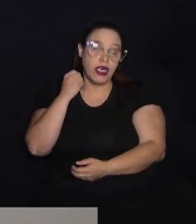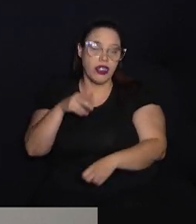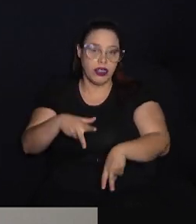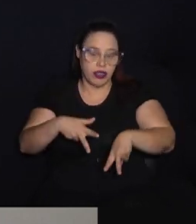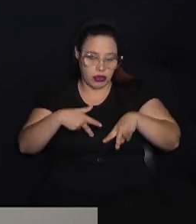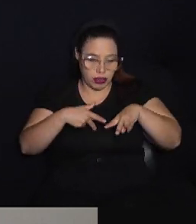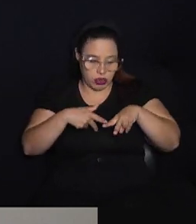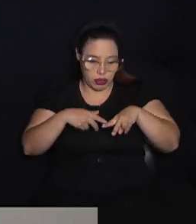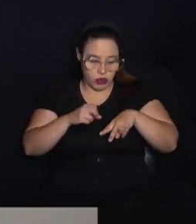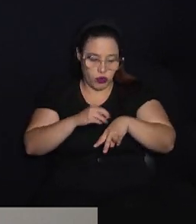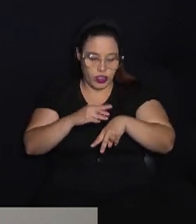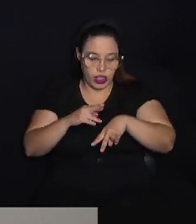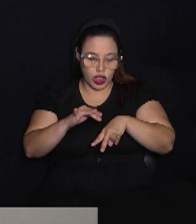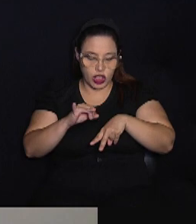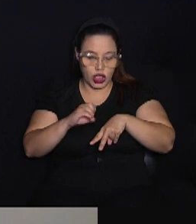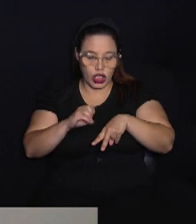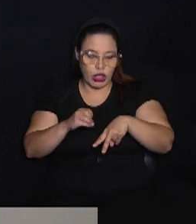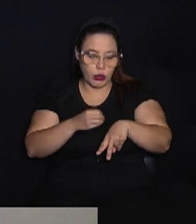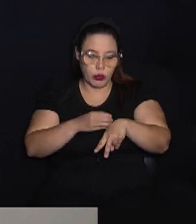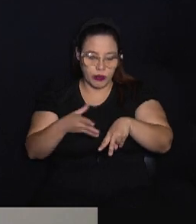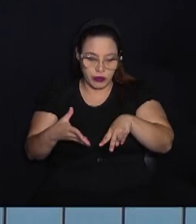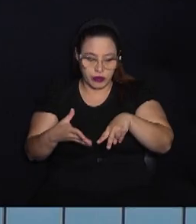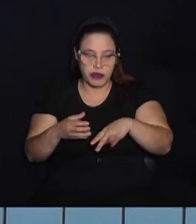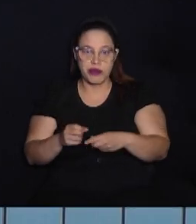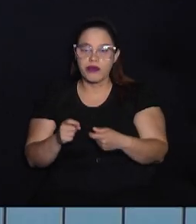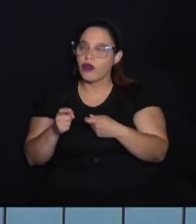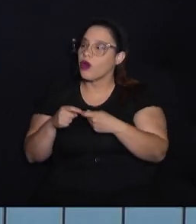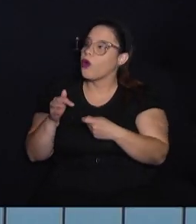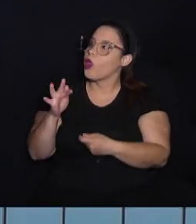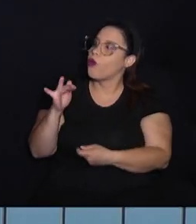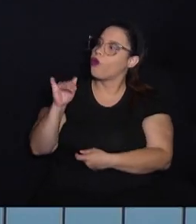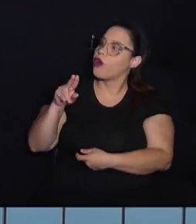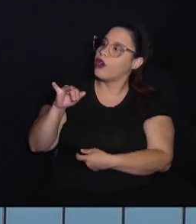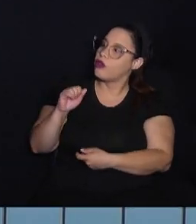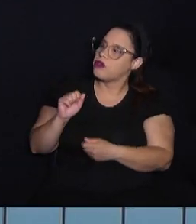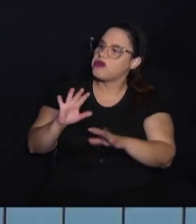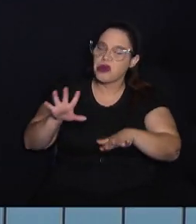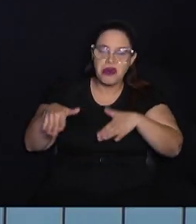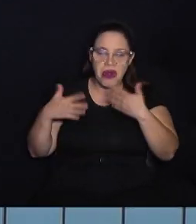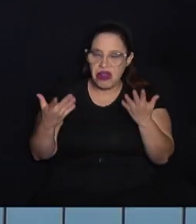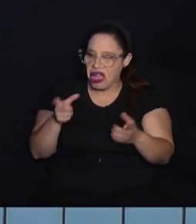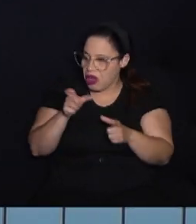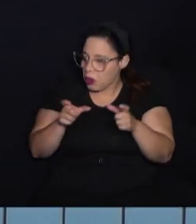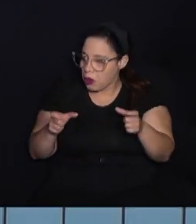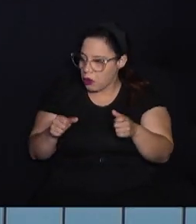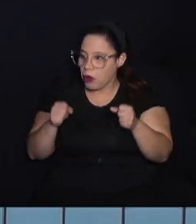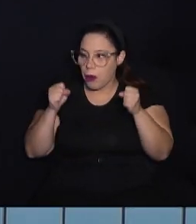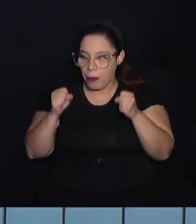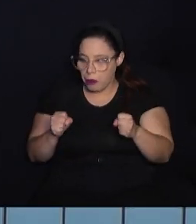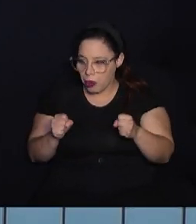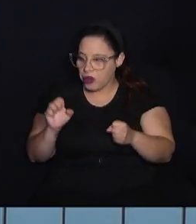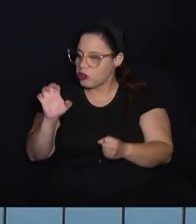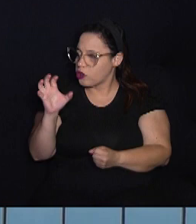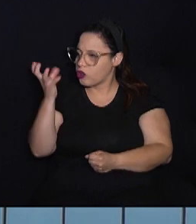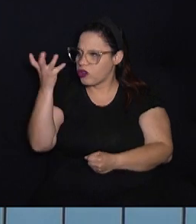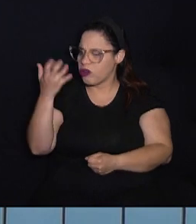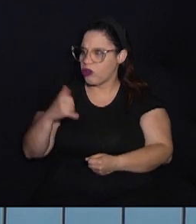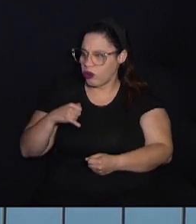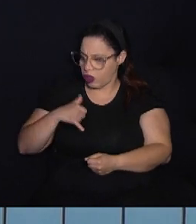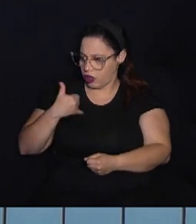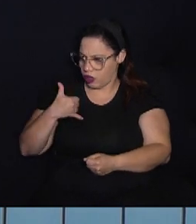o caso de vitiligo. Doutora Flávia, qualquer pessoa pode ter vitiligo em qualquer